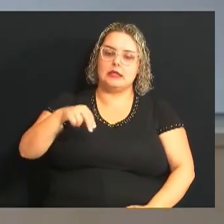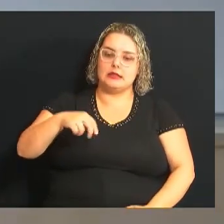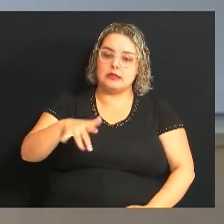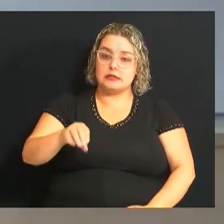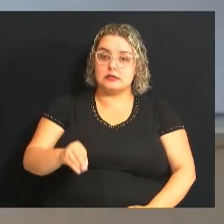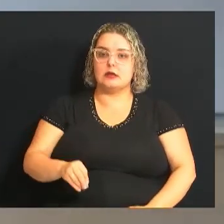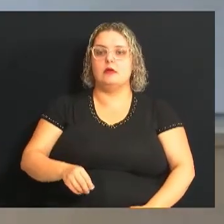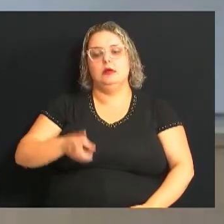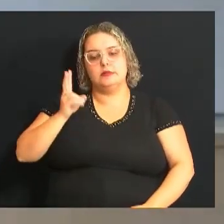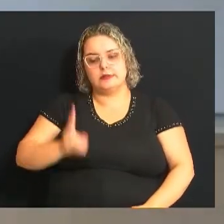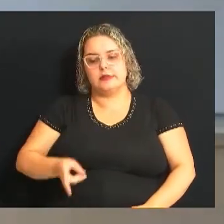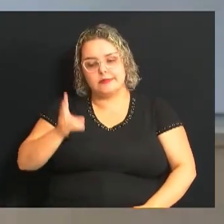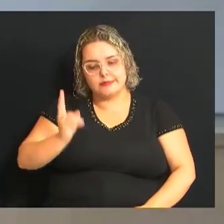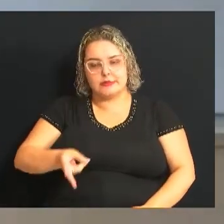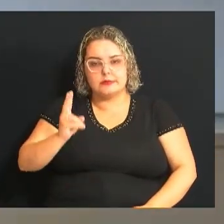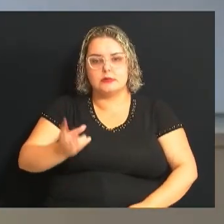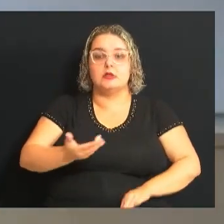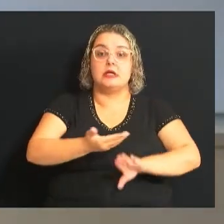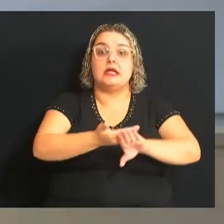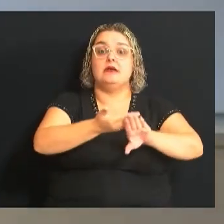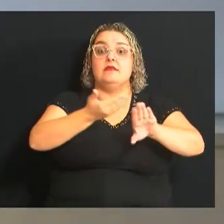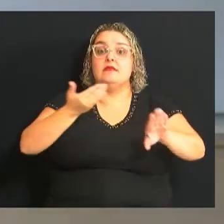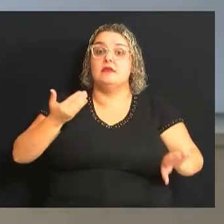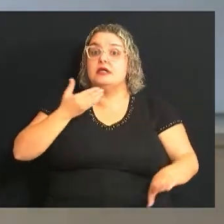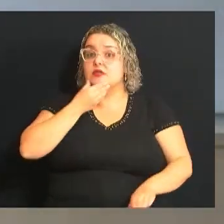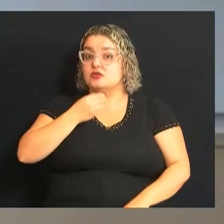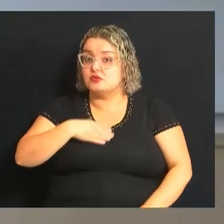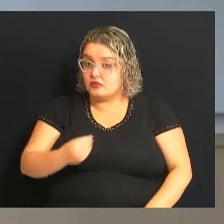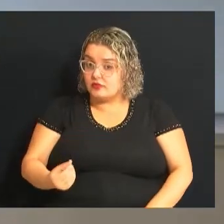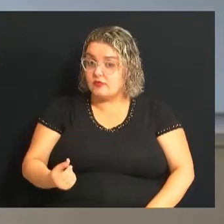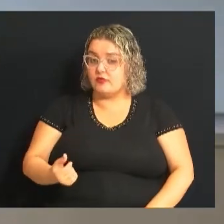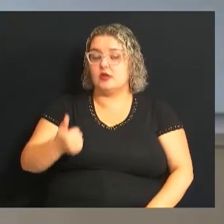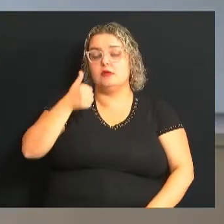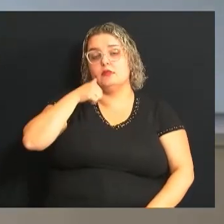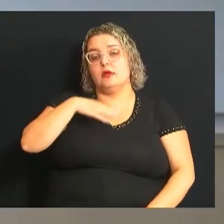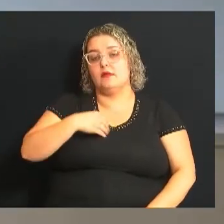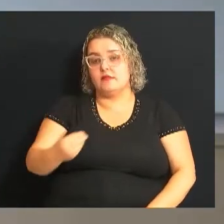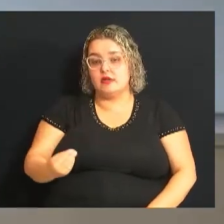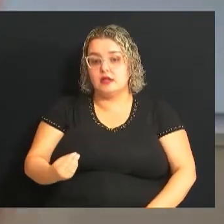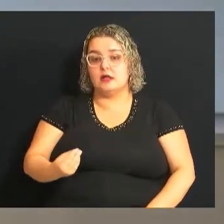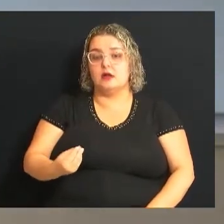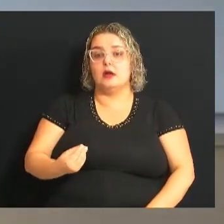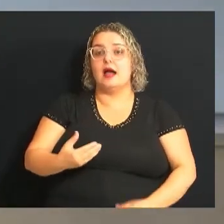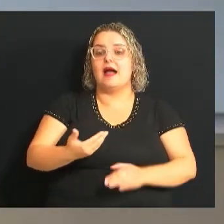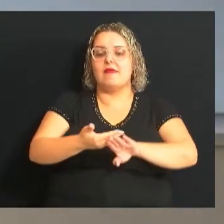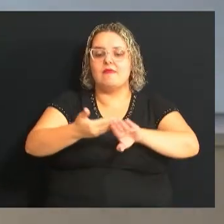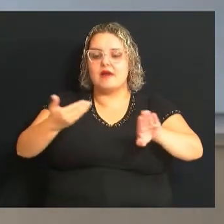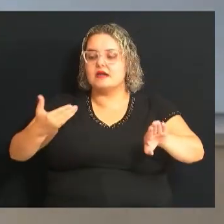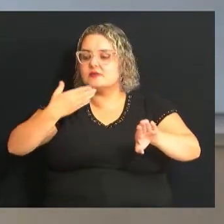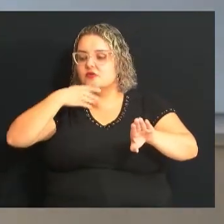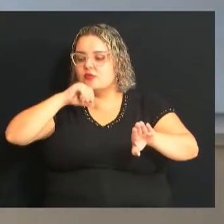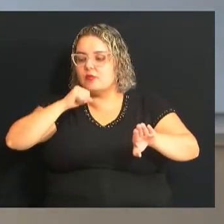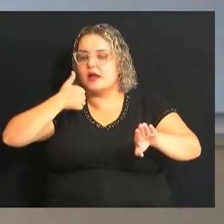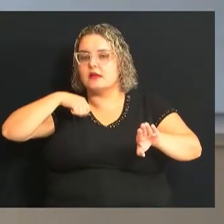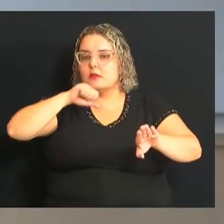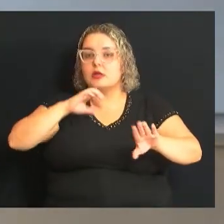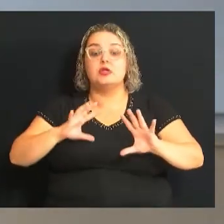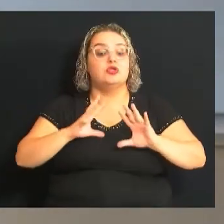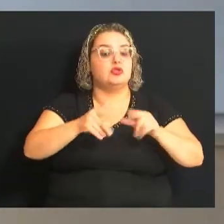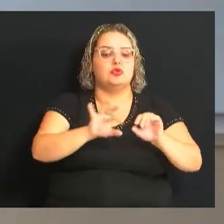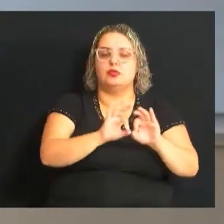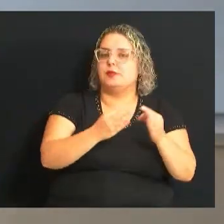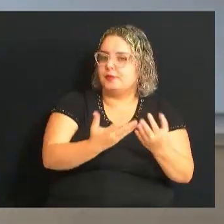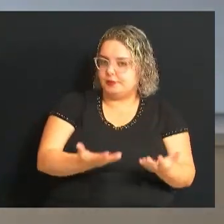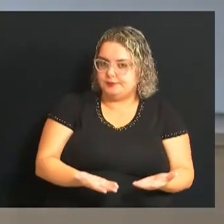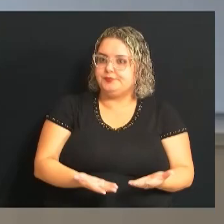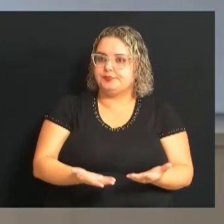de atitudes que afastam o filho do pai ou da mãe, e inclusive afasta de toda aquela família, né? Porque a criança